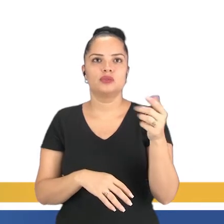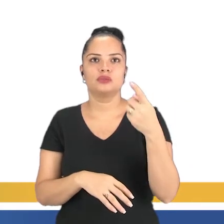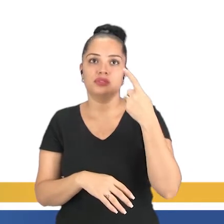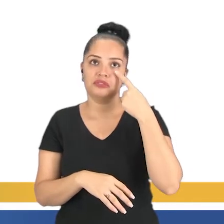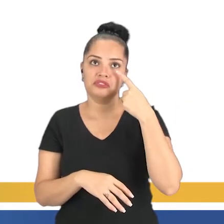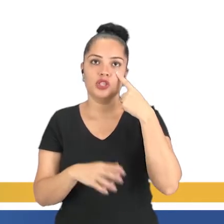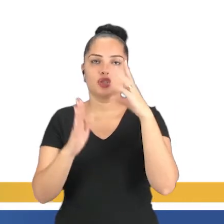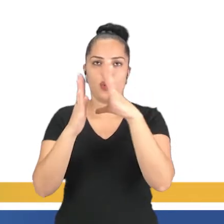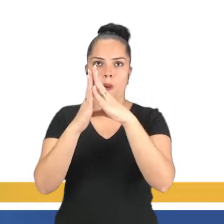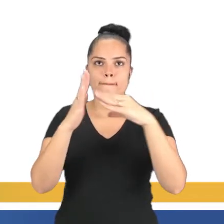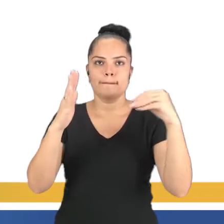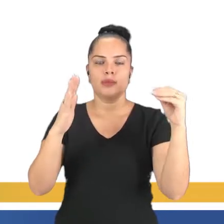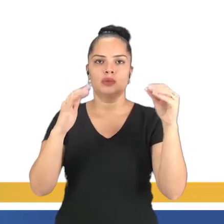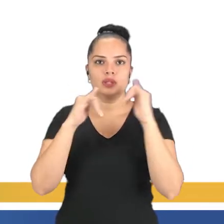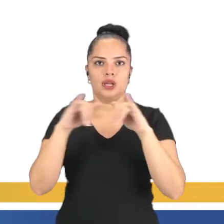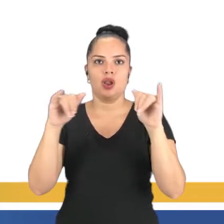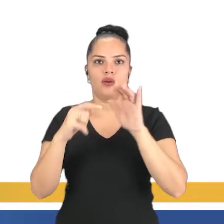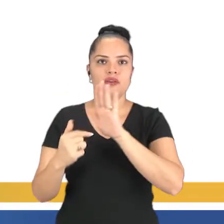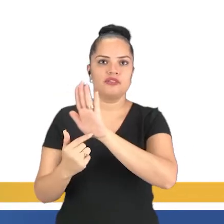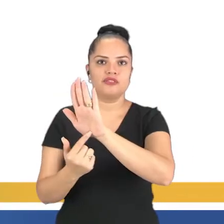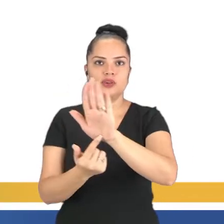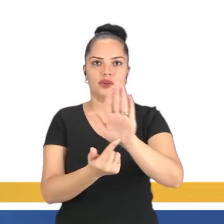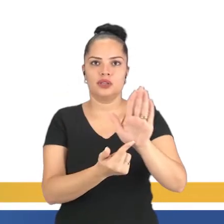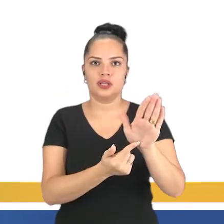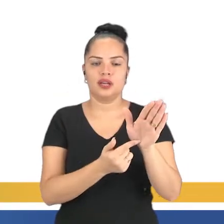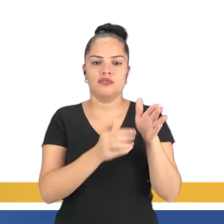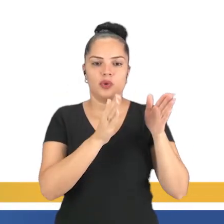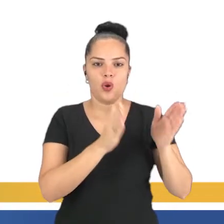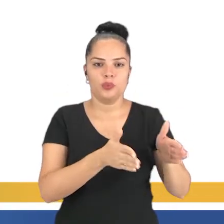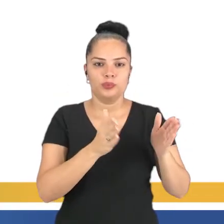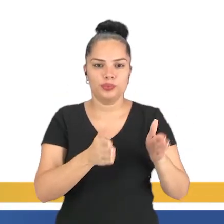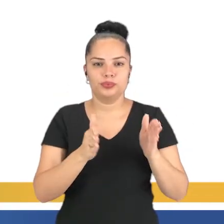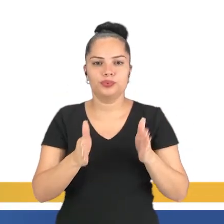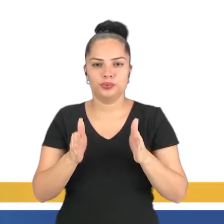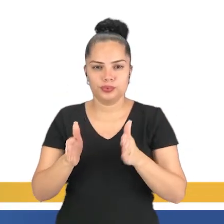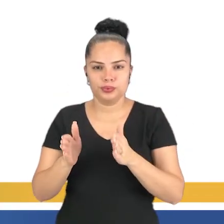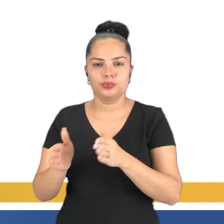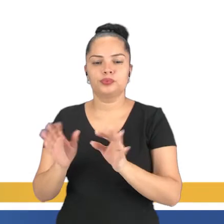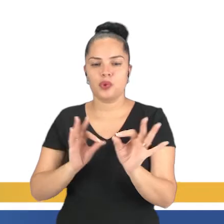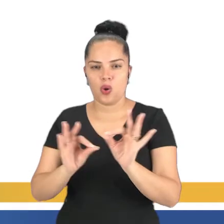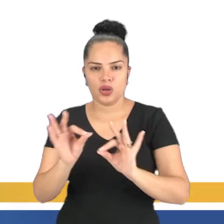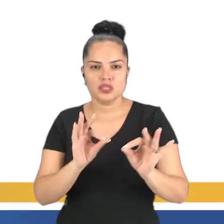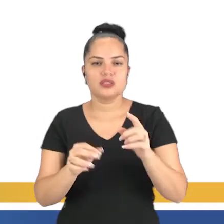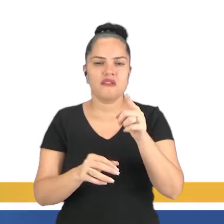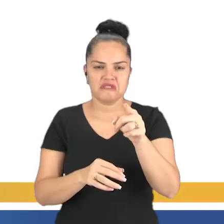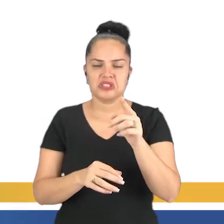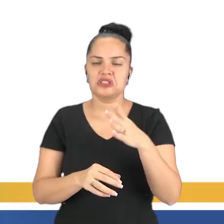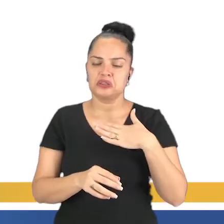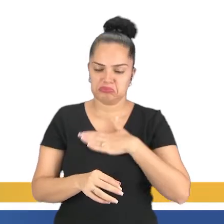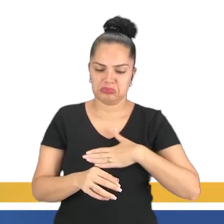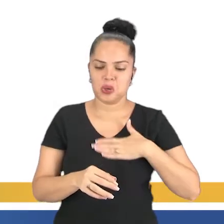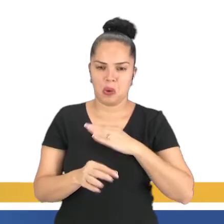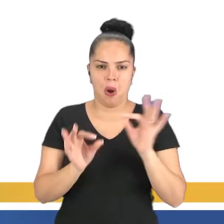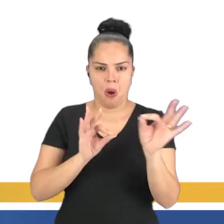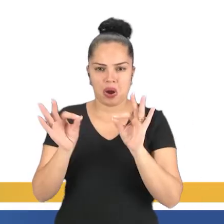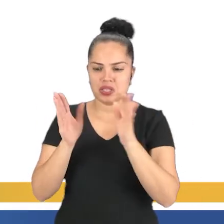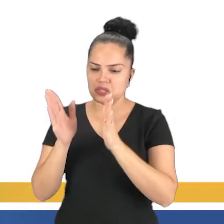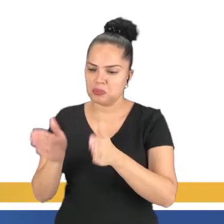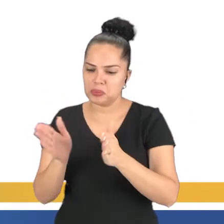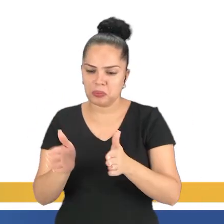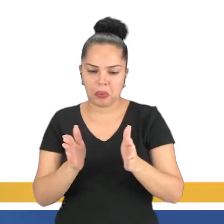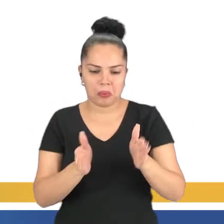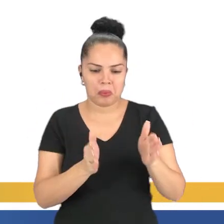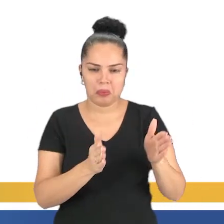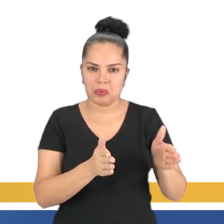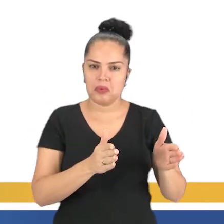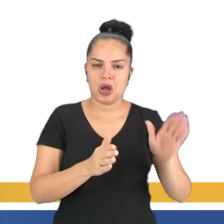Modelo de infográficos segundo aí a linha do tempo. Olha que legal, você que gosta de fazer aquele esquema com linha de tempo, vamos fazer um